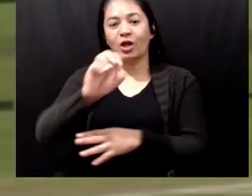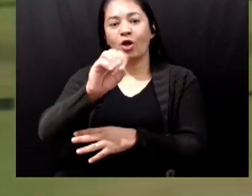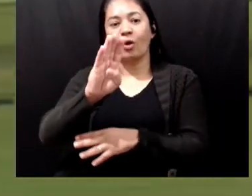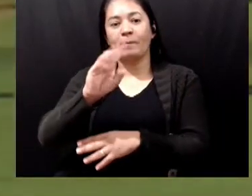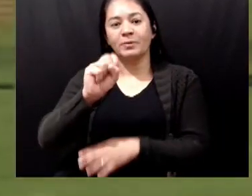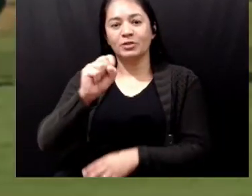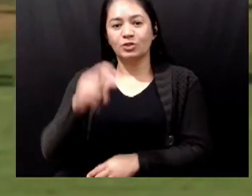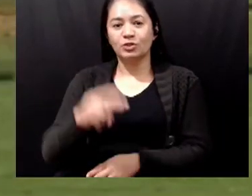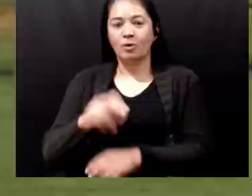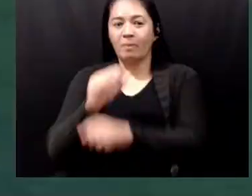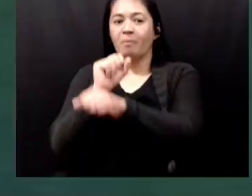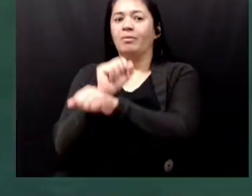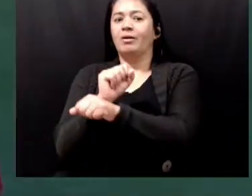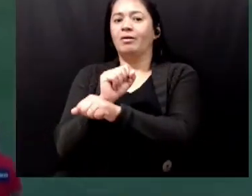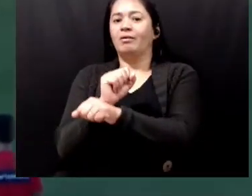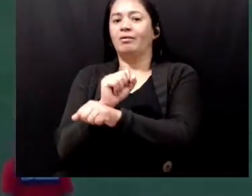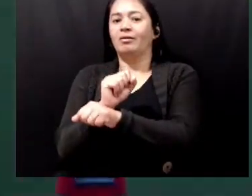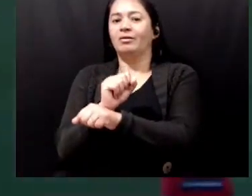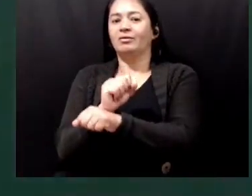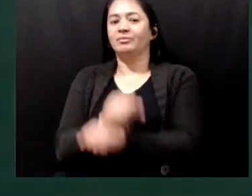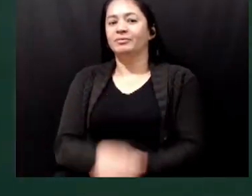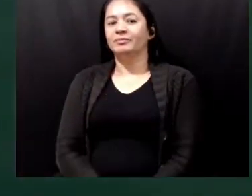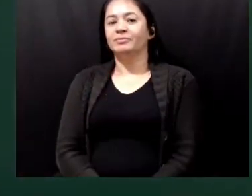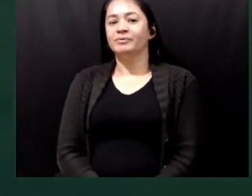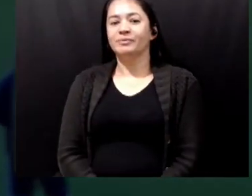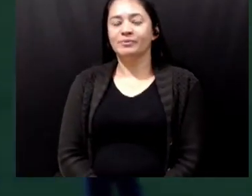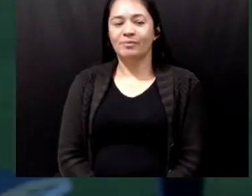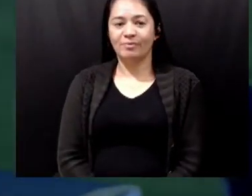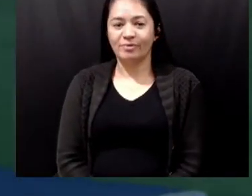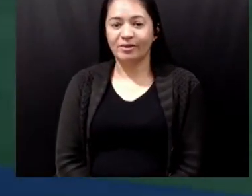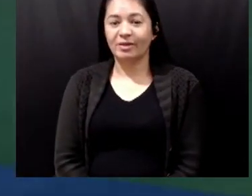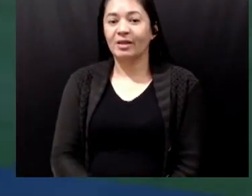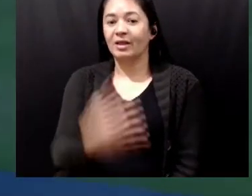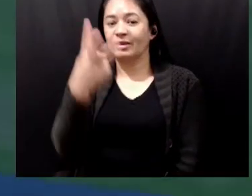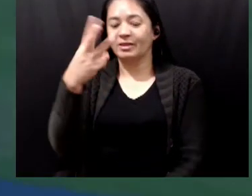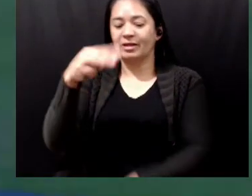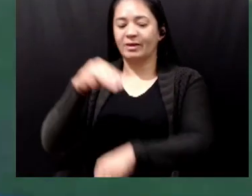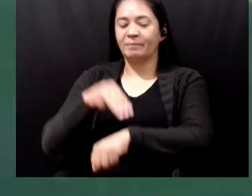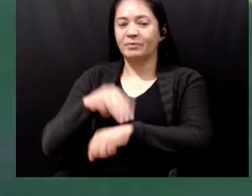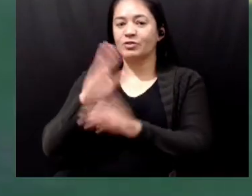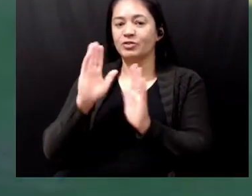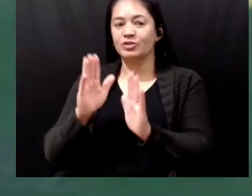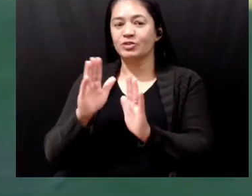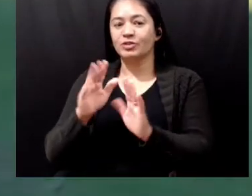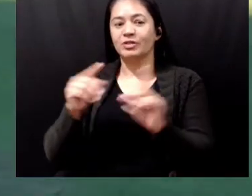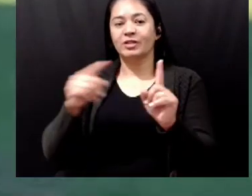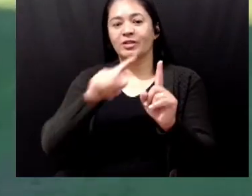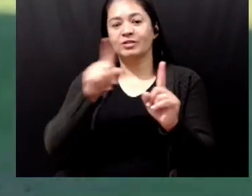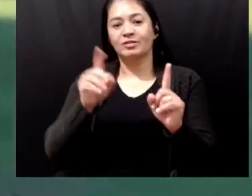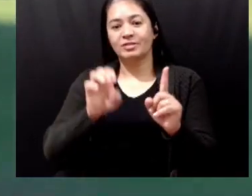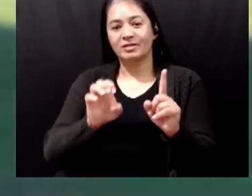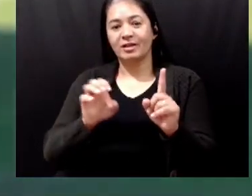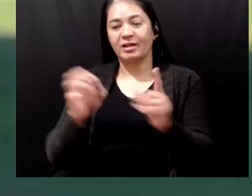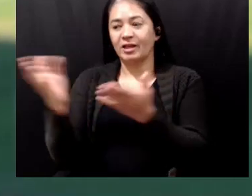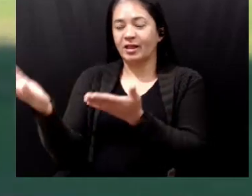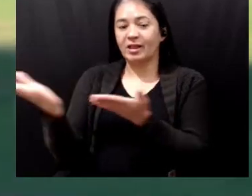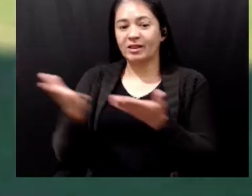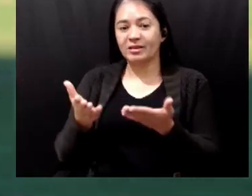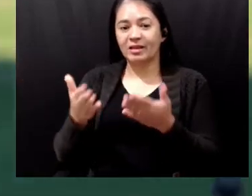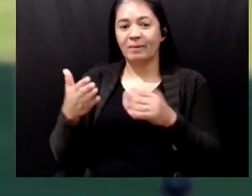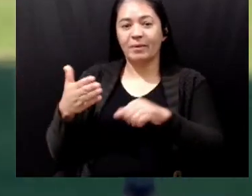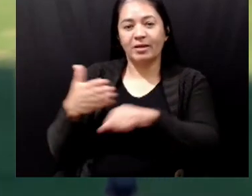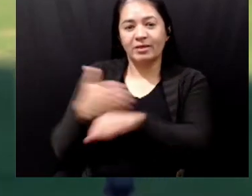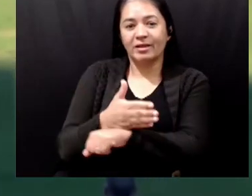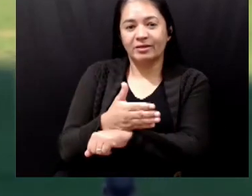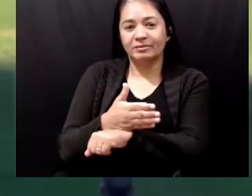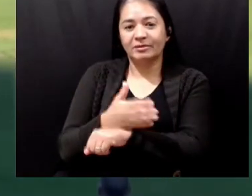no goleiro Andrei. Aos 3 minutos, foi a vez de Zé Breno receber na entrada da área, finalizar e